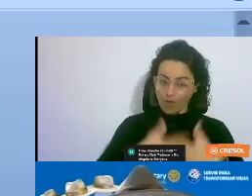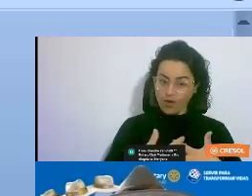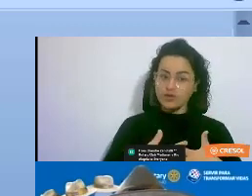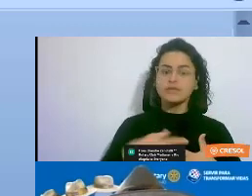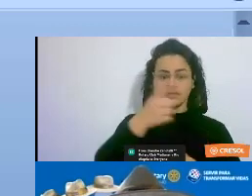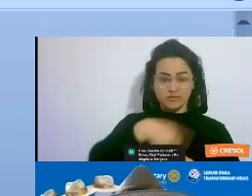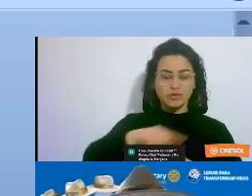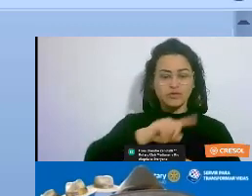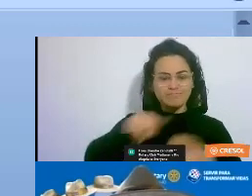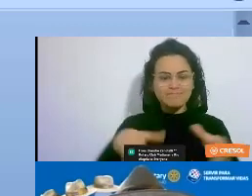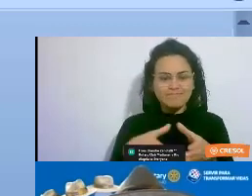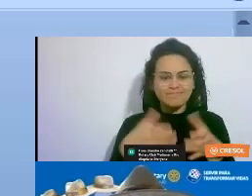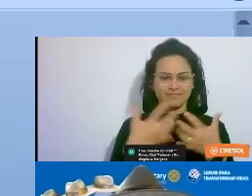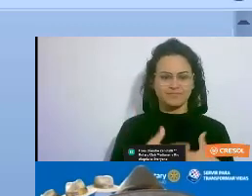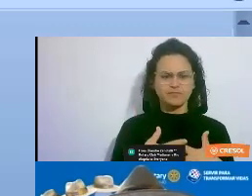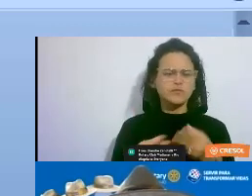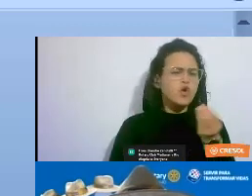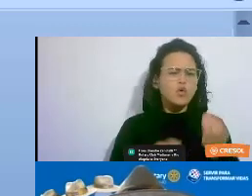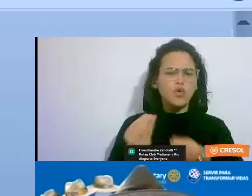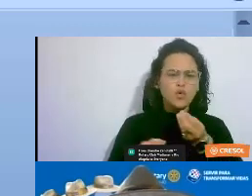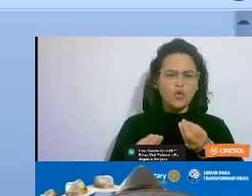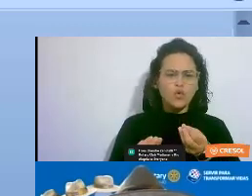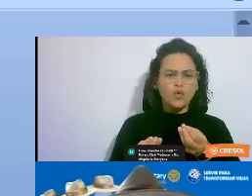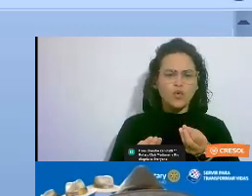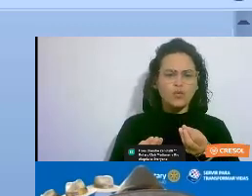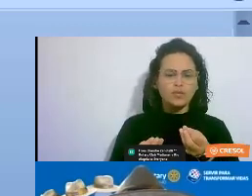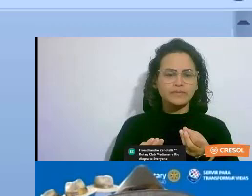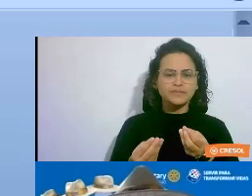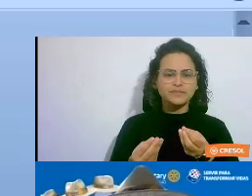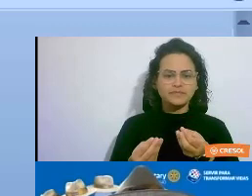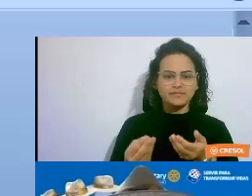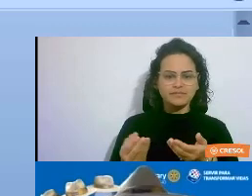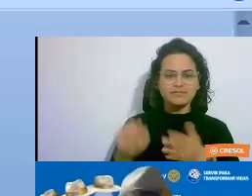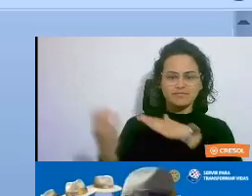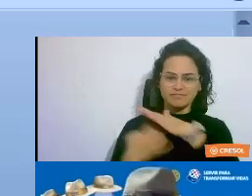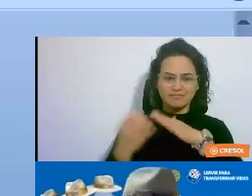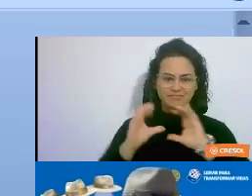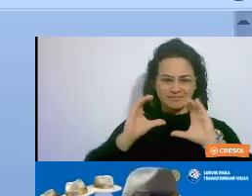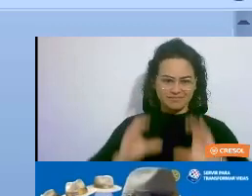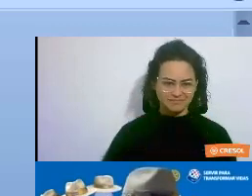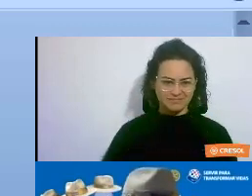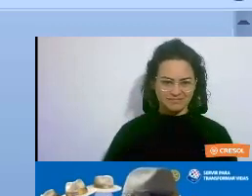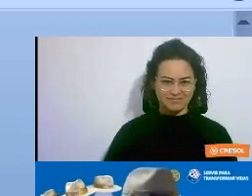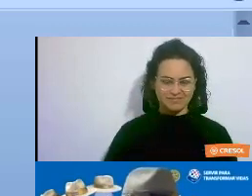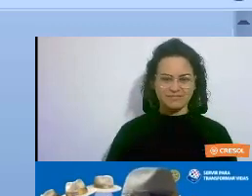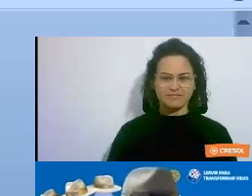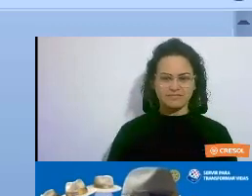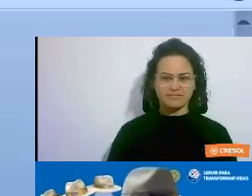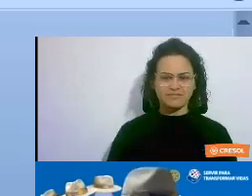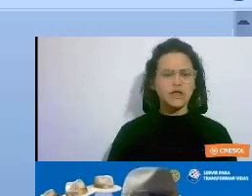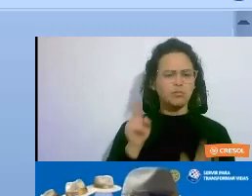Como realizar uma empresa cidadã? Essa é uma pergunta que eu ouço desde que eu iniciei dentro dessa pasta,